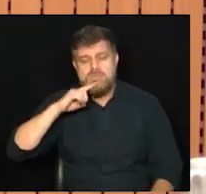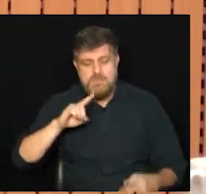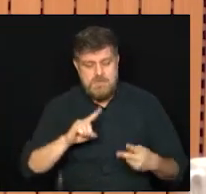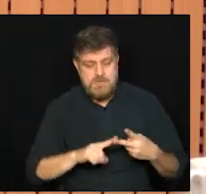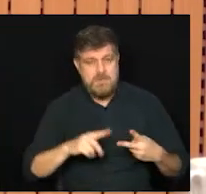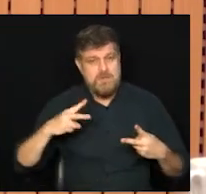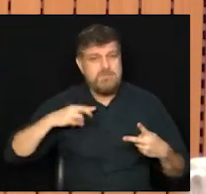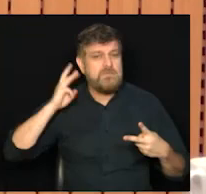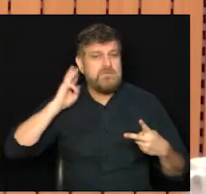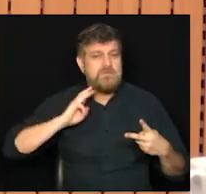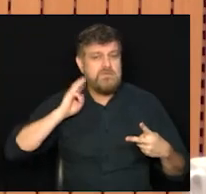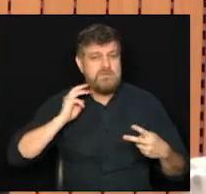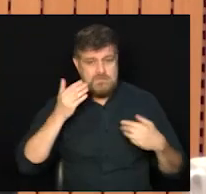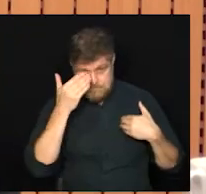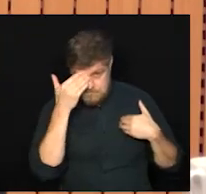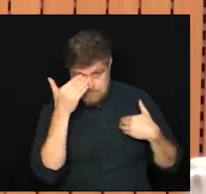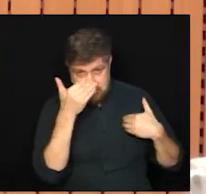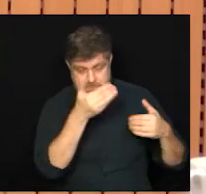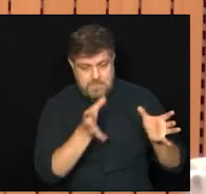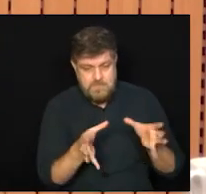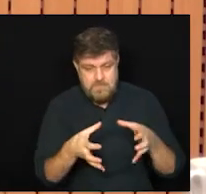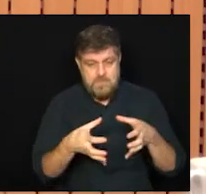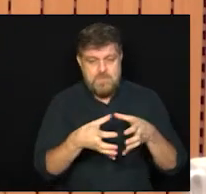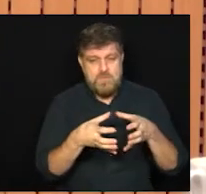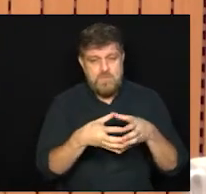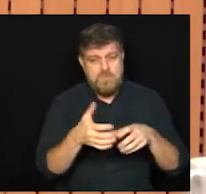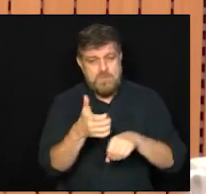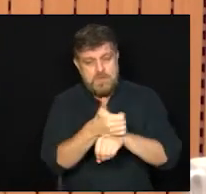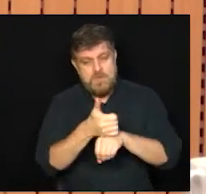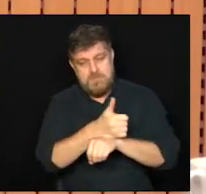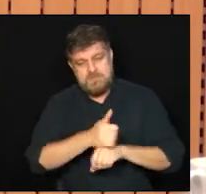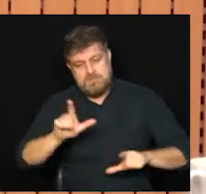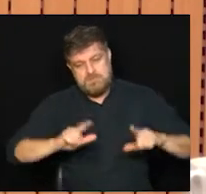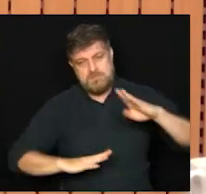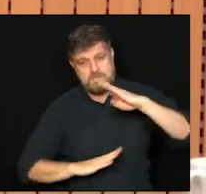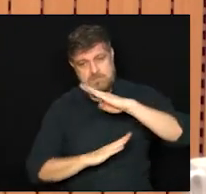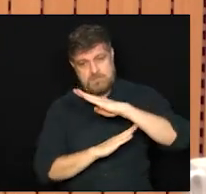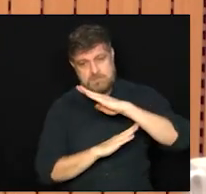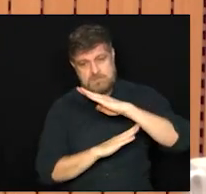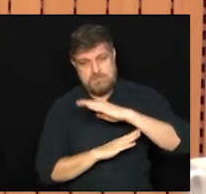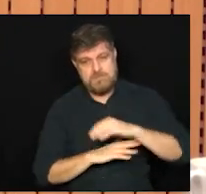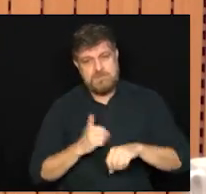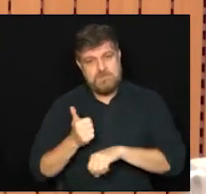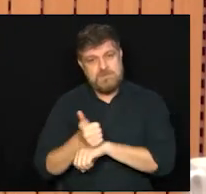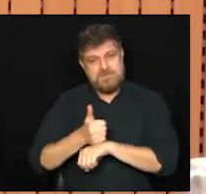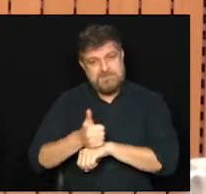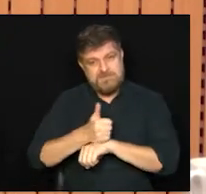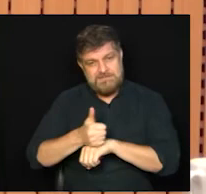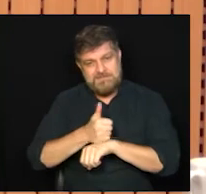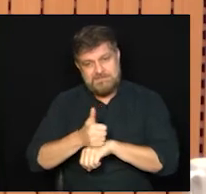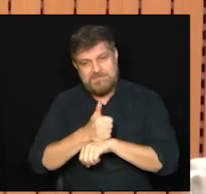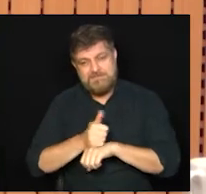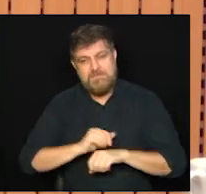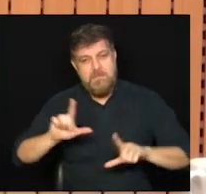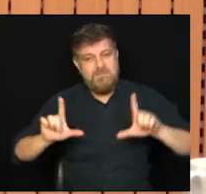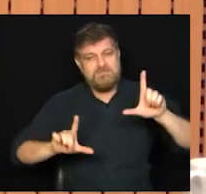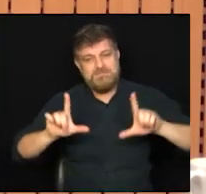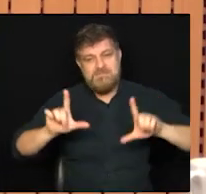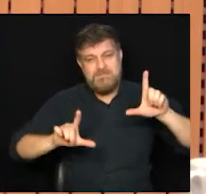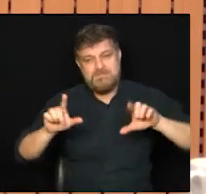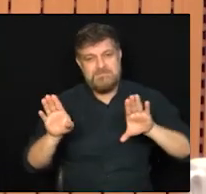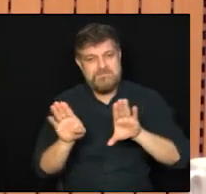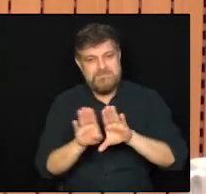Cecílio. Agradecer a equipe técnica da Câmara, né, os profissionais da produção da TV,